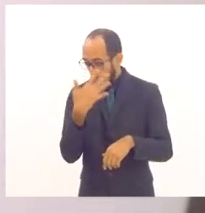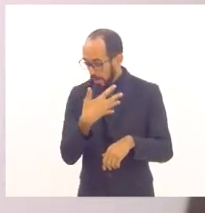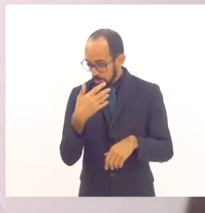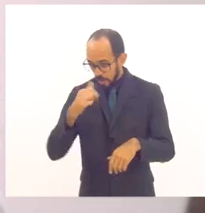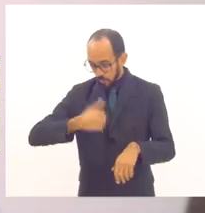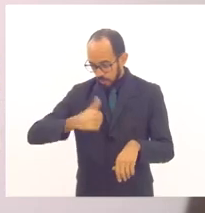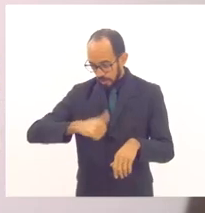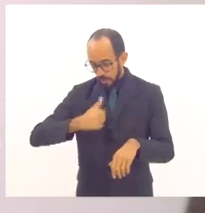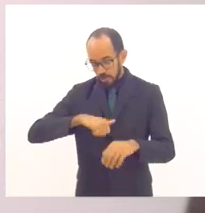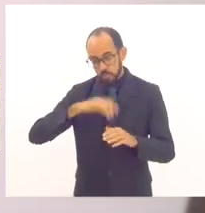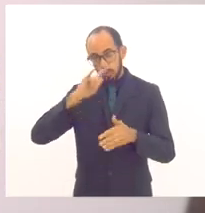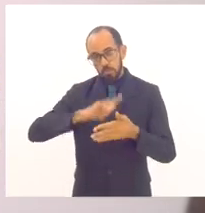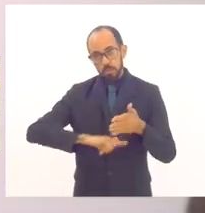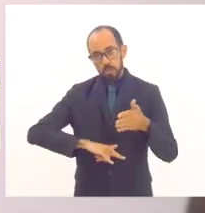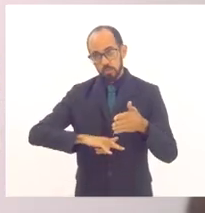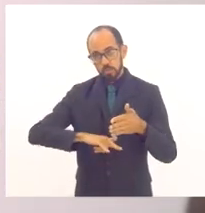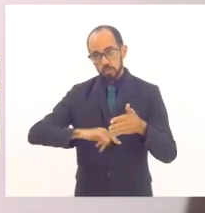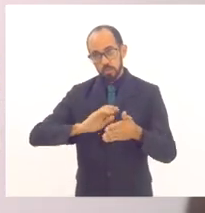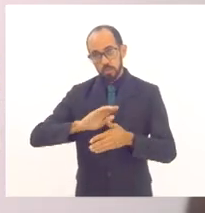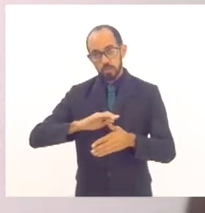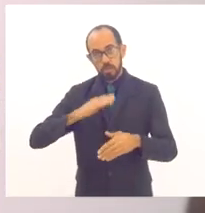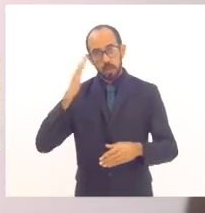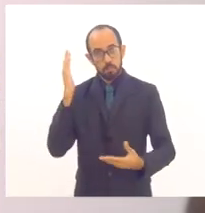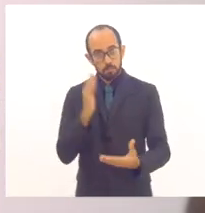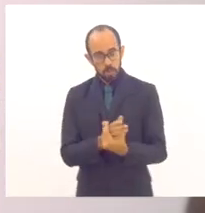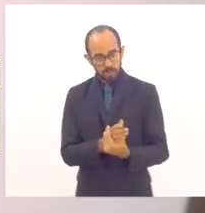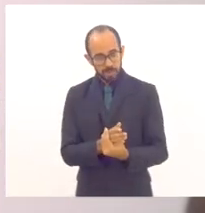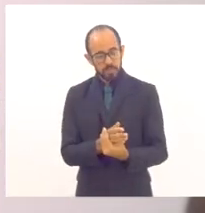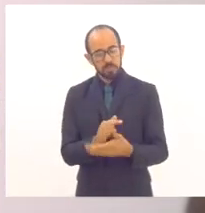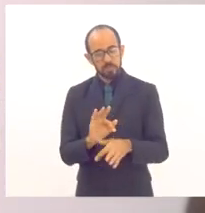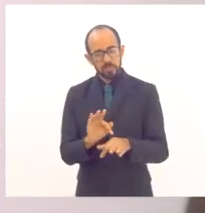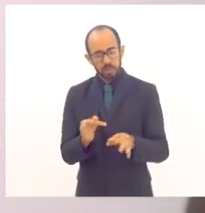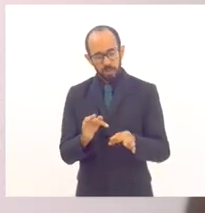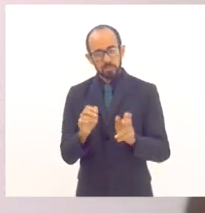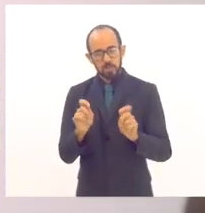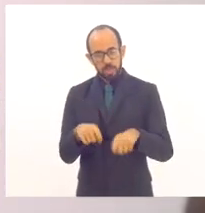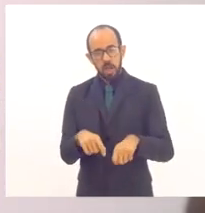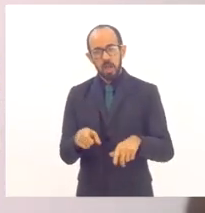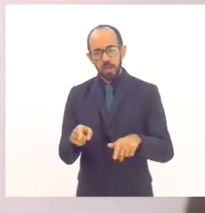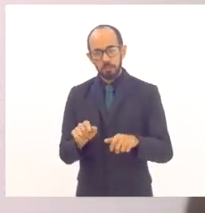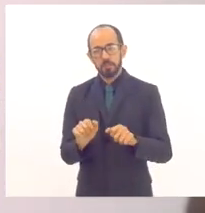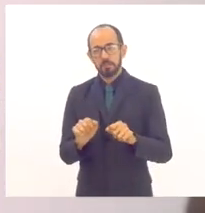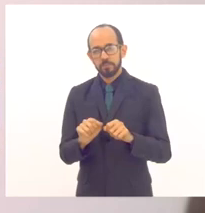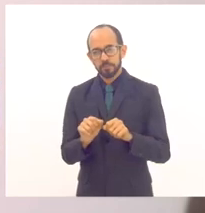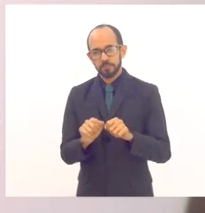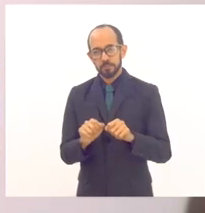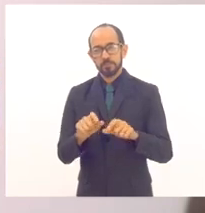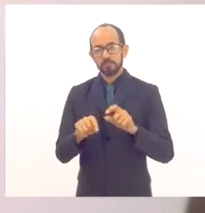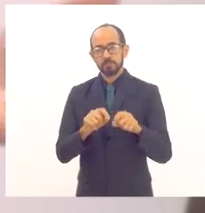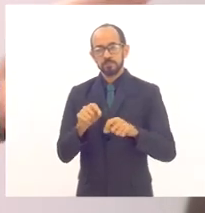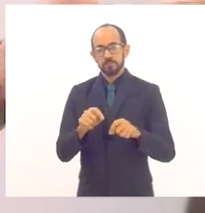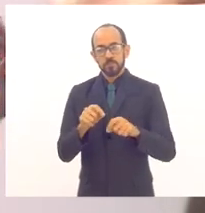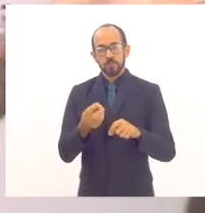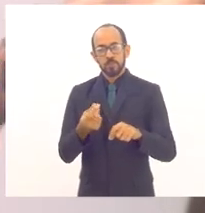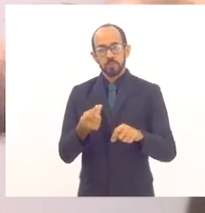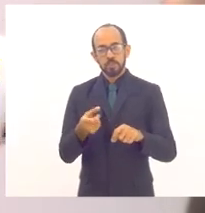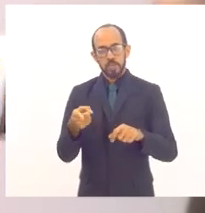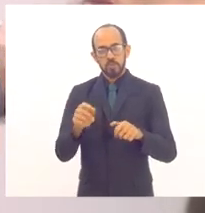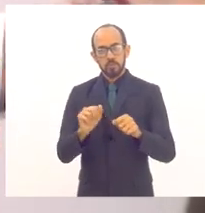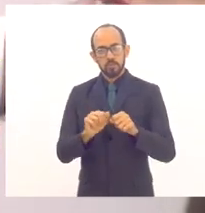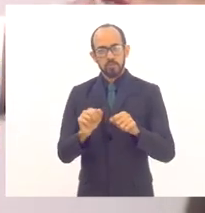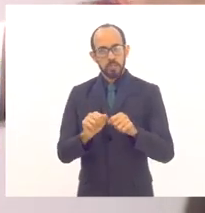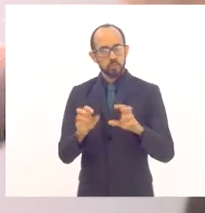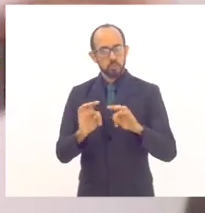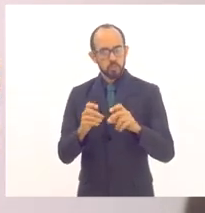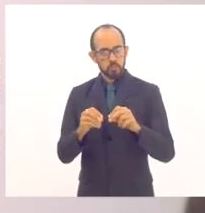analisando. E tem processos muito mais simples. Primeiro, a pessoa tem que mostrar que com aquele dinheiro fez realmente o que tinha que